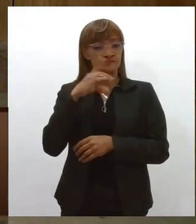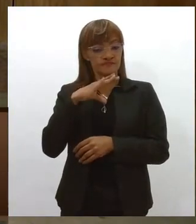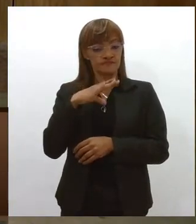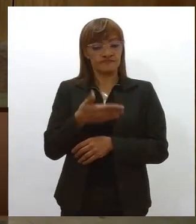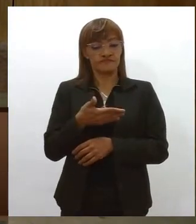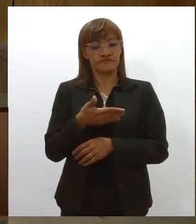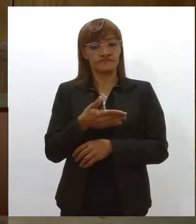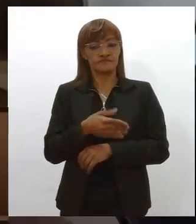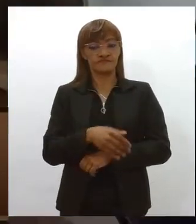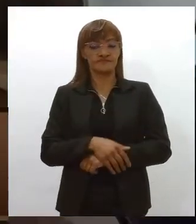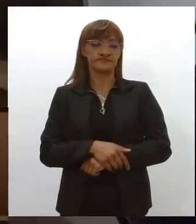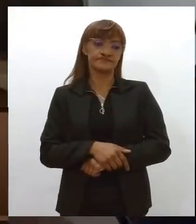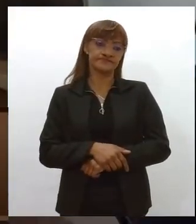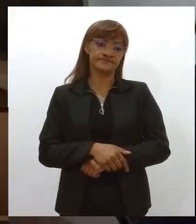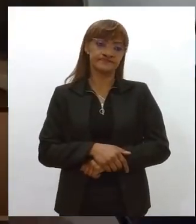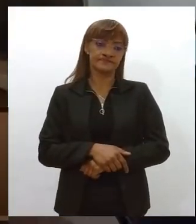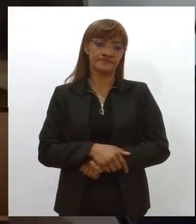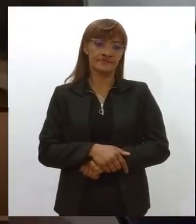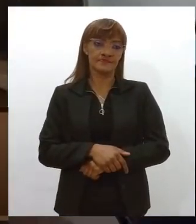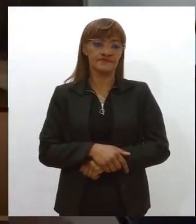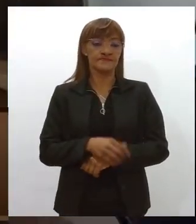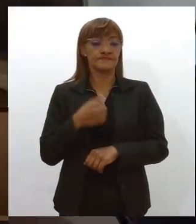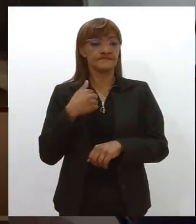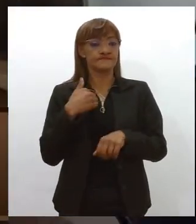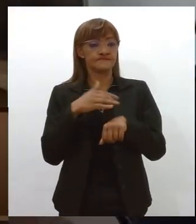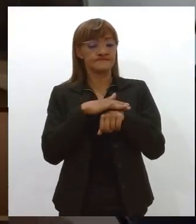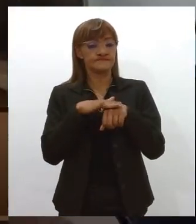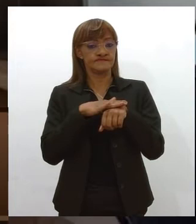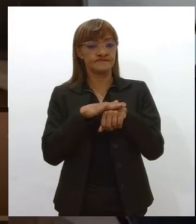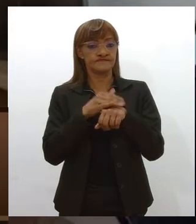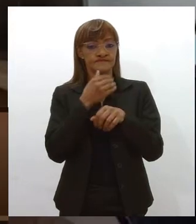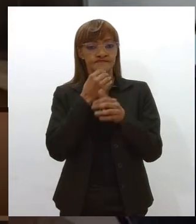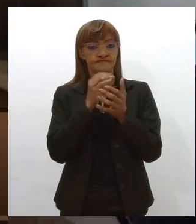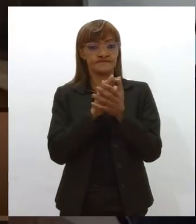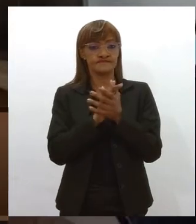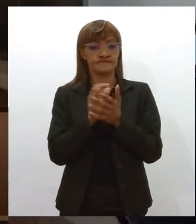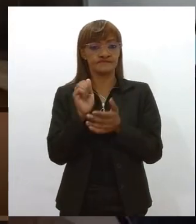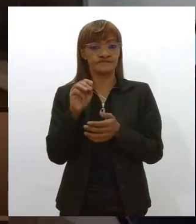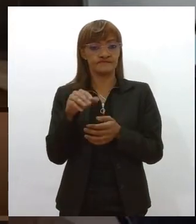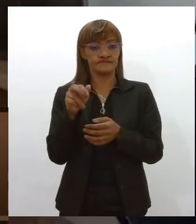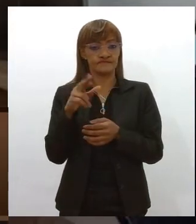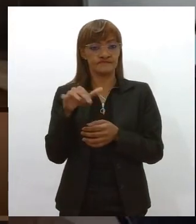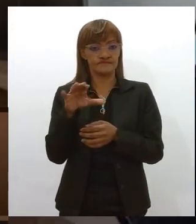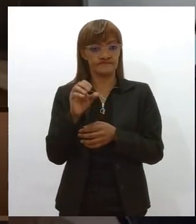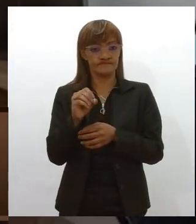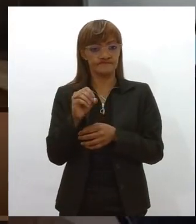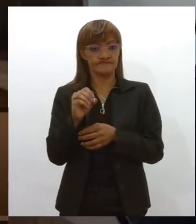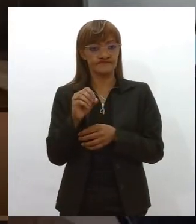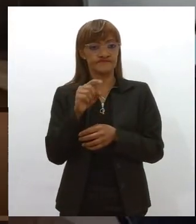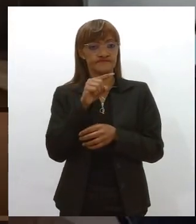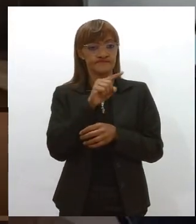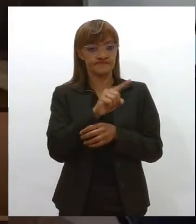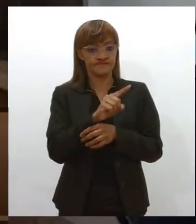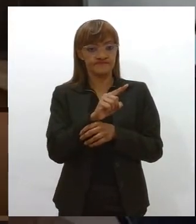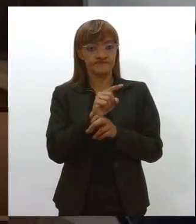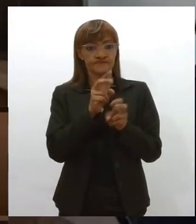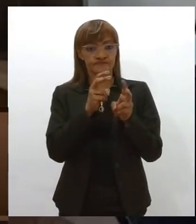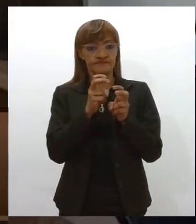Eu disse a meu esposo, né, a Mário, eu disse a ele, eu digo, agora você se prepare, que você vai ser conhecido como esposo da